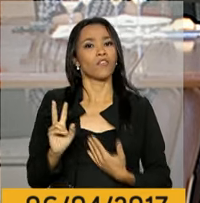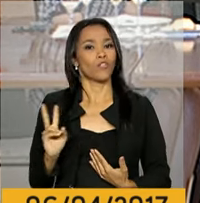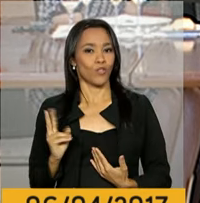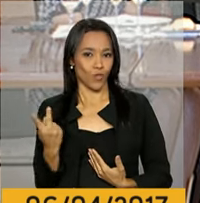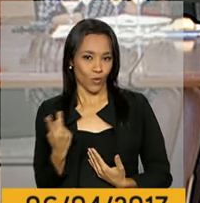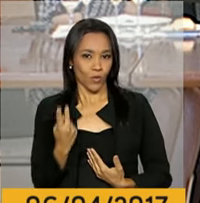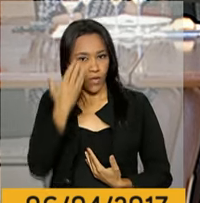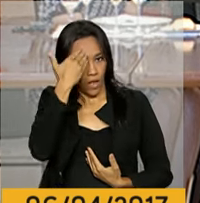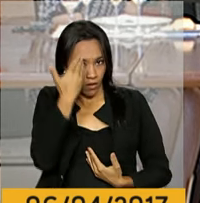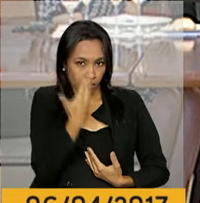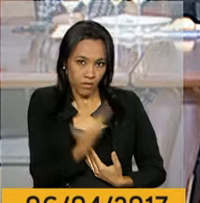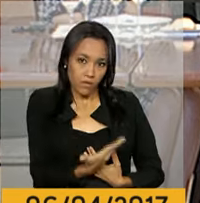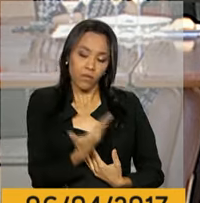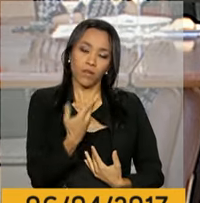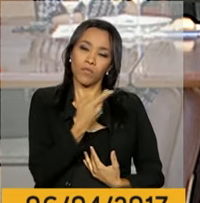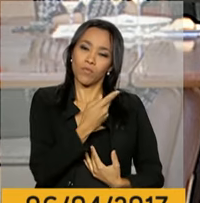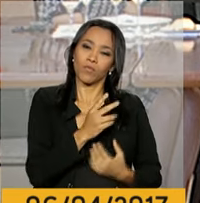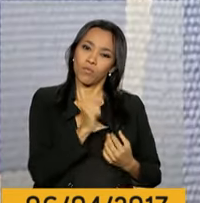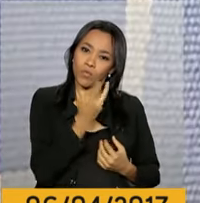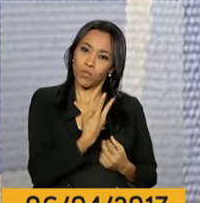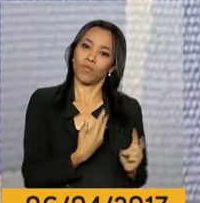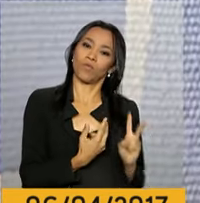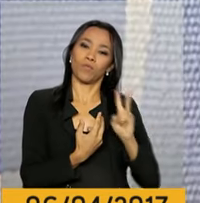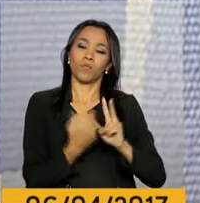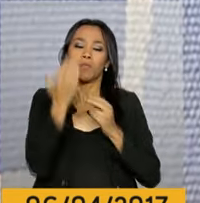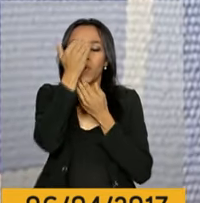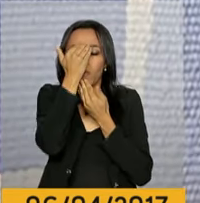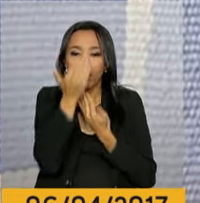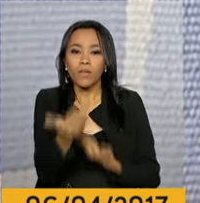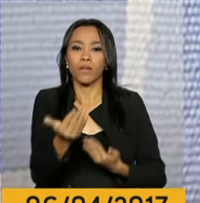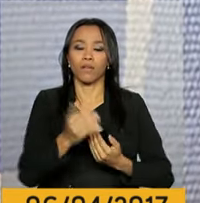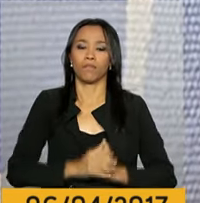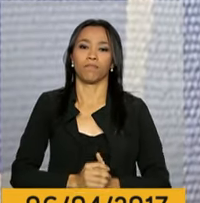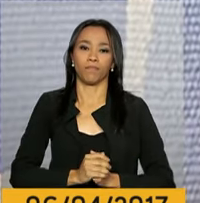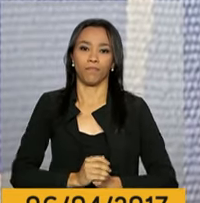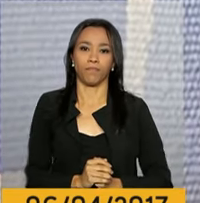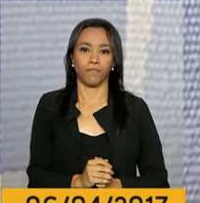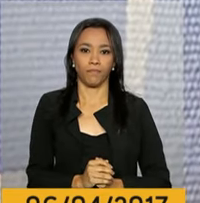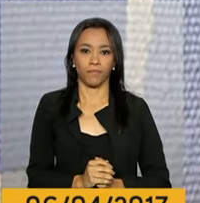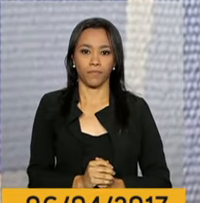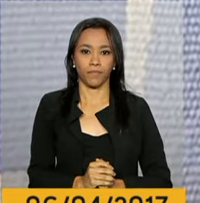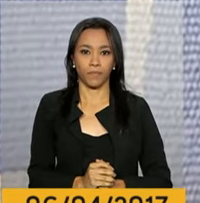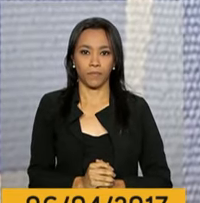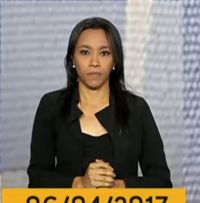agradecemos muito por sua presença. Muito obrigado.